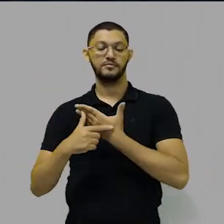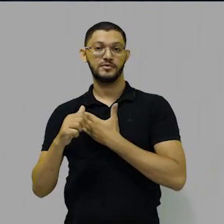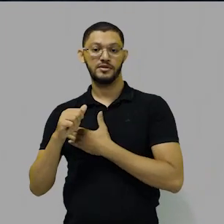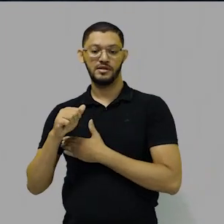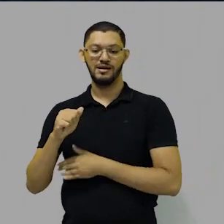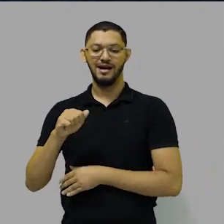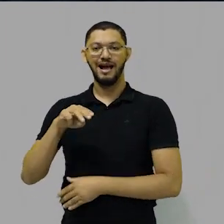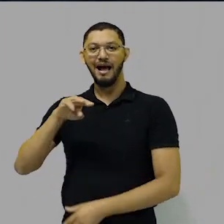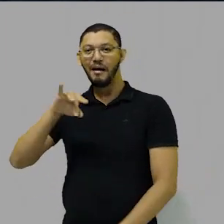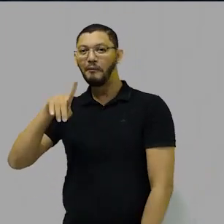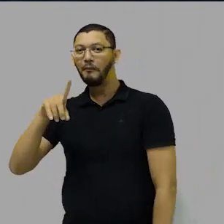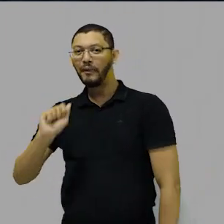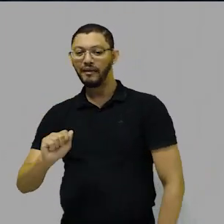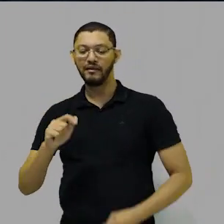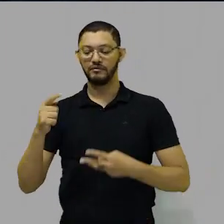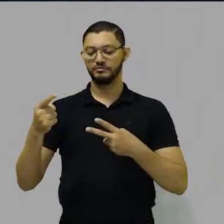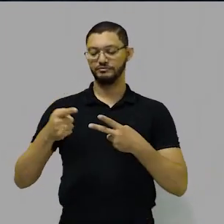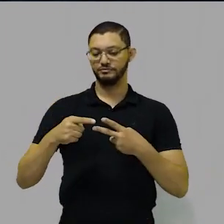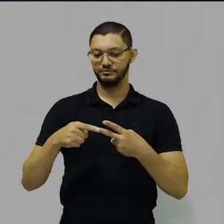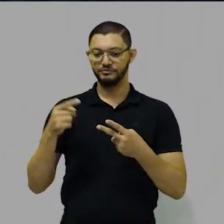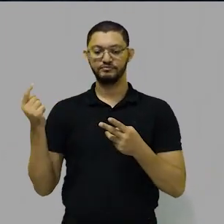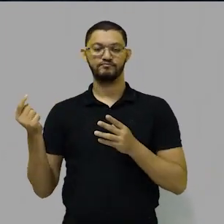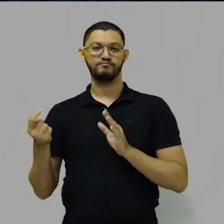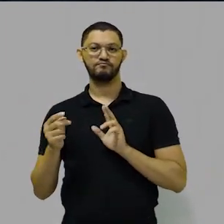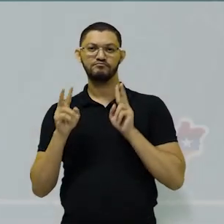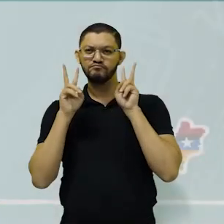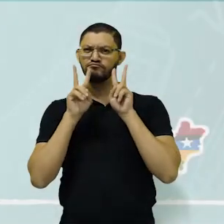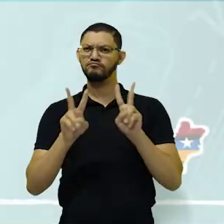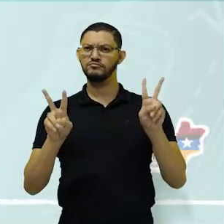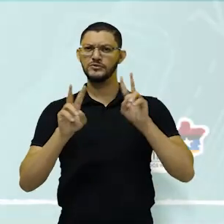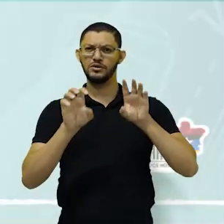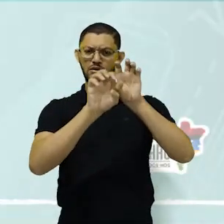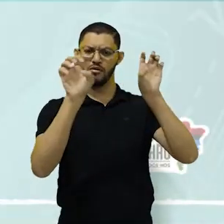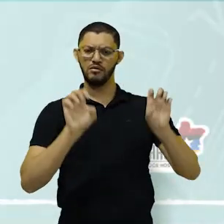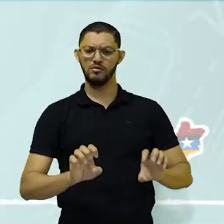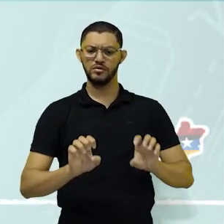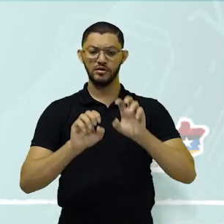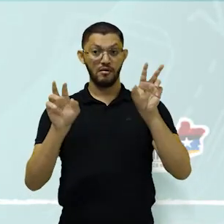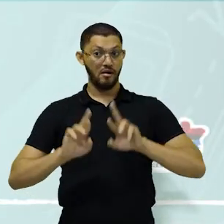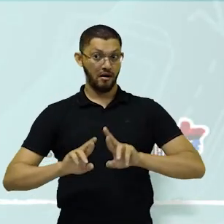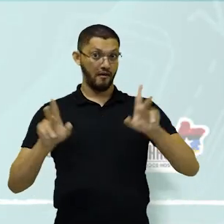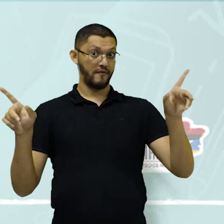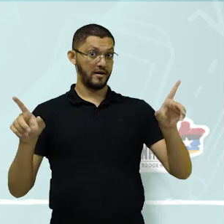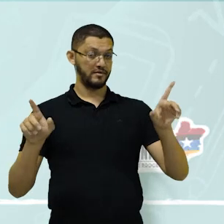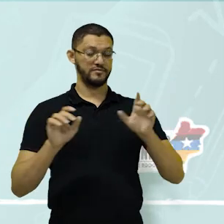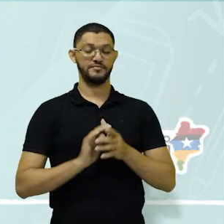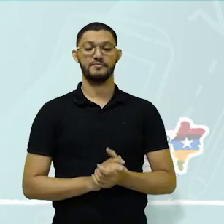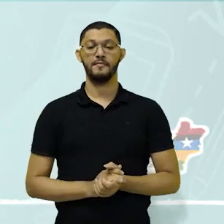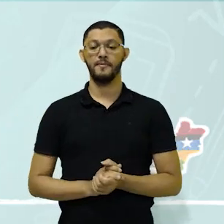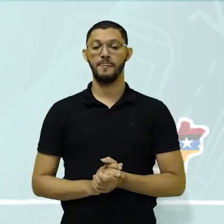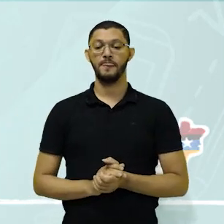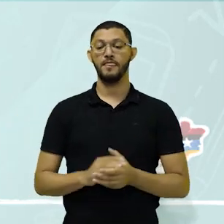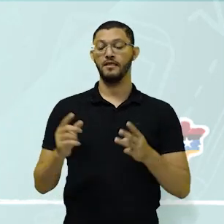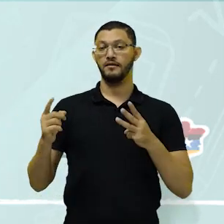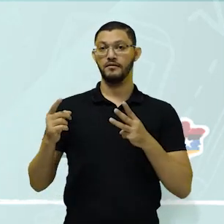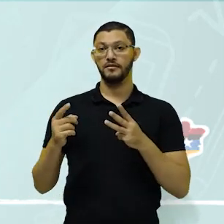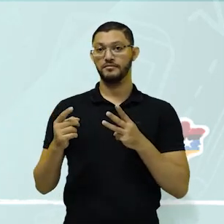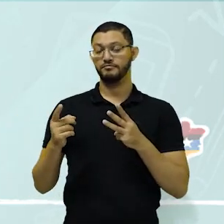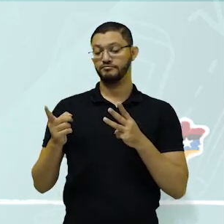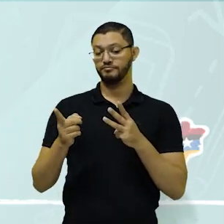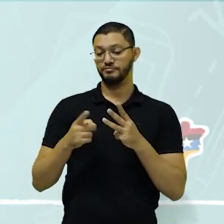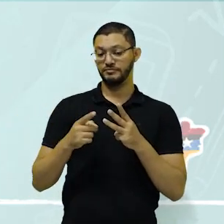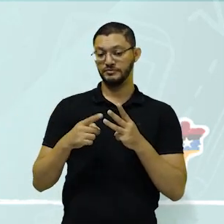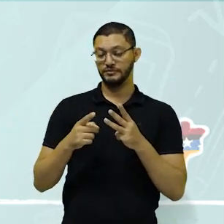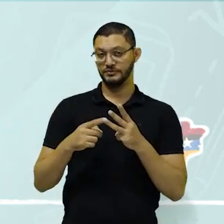amida, aí não podemos confundir. Olhando de forma estrutural, são bem diferentes. Além da